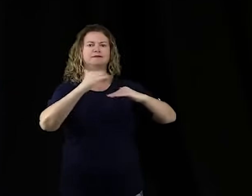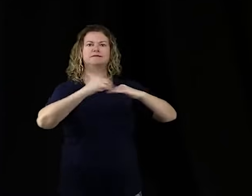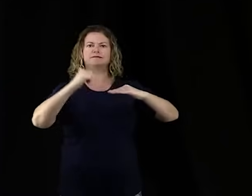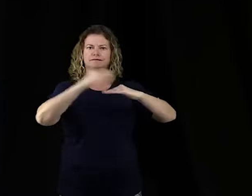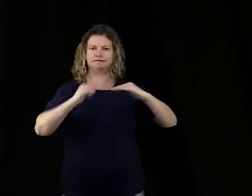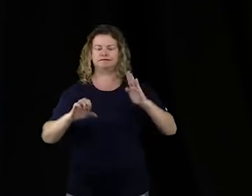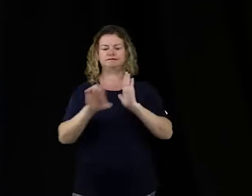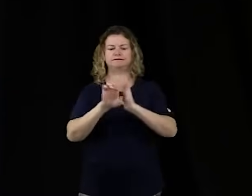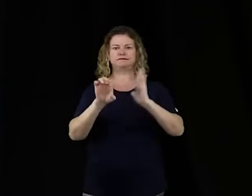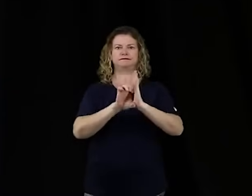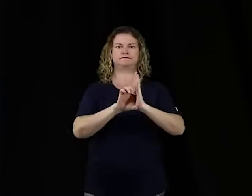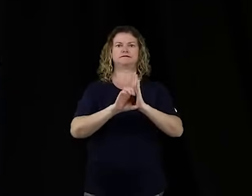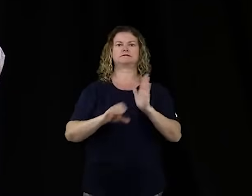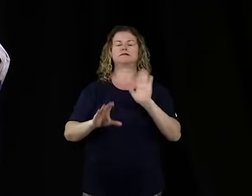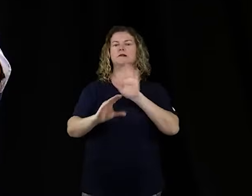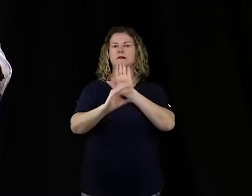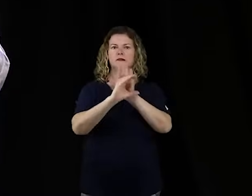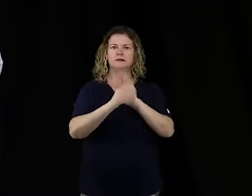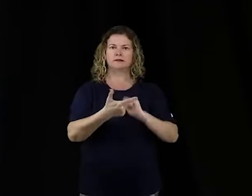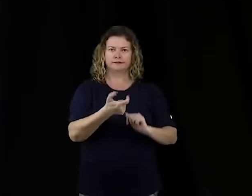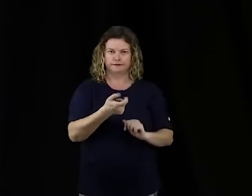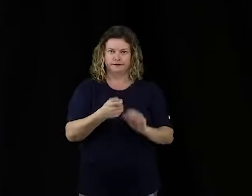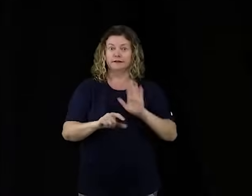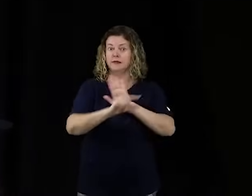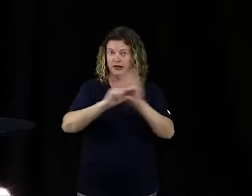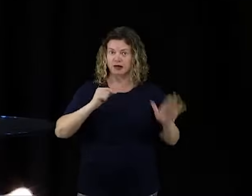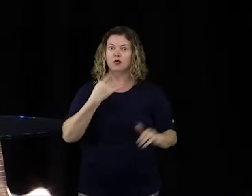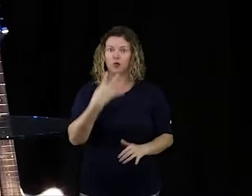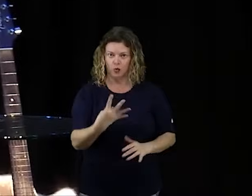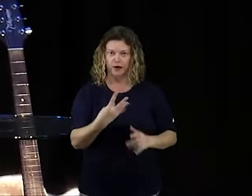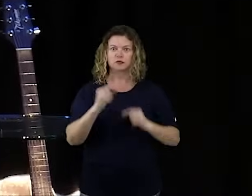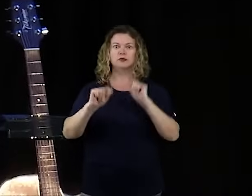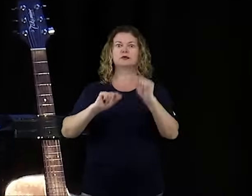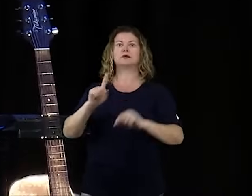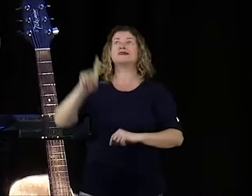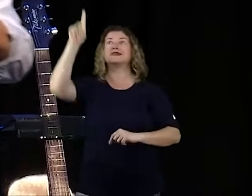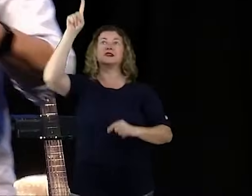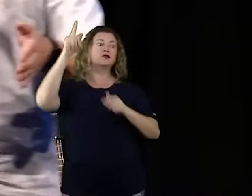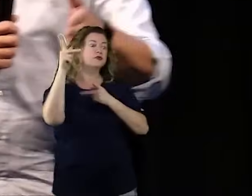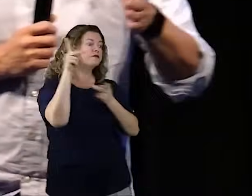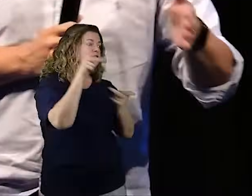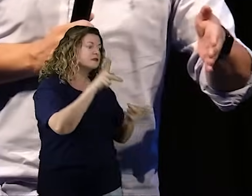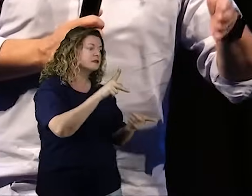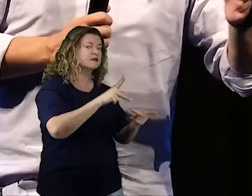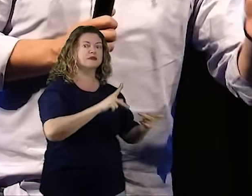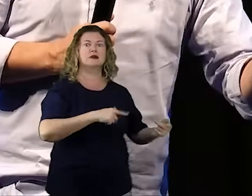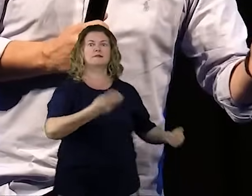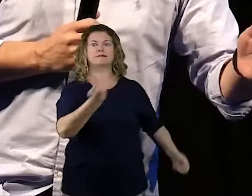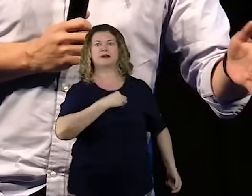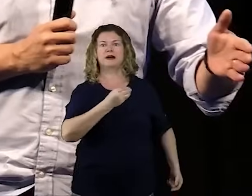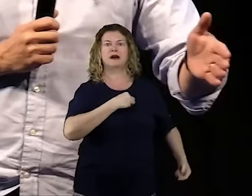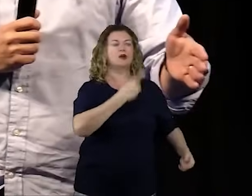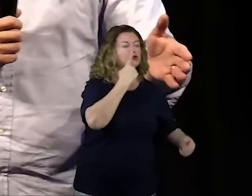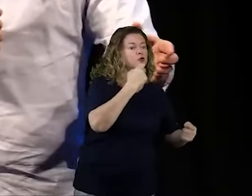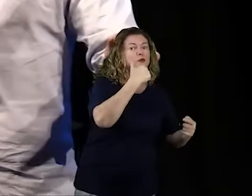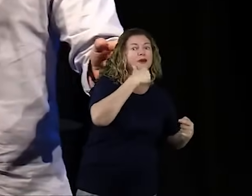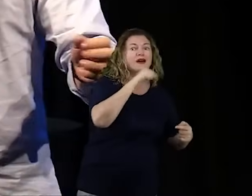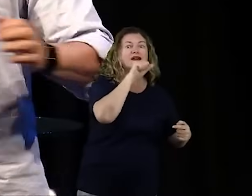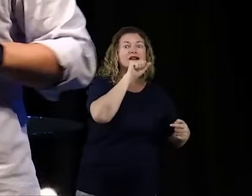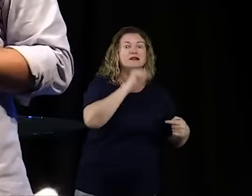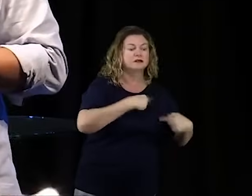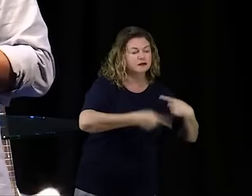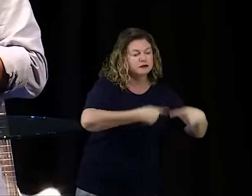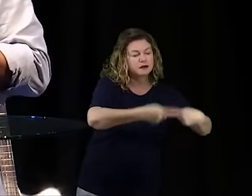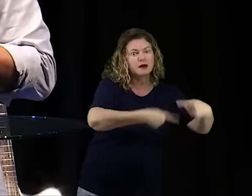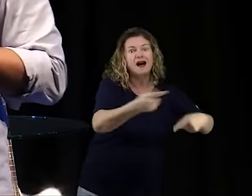Capítulo 20 a partir verso 4ro Deus visita a iniquidade dos Pais nos filhos até a terceira e a quarta geração e